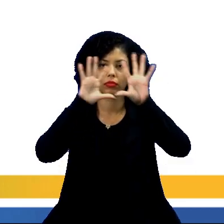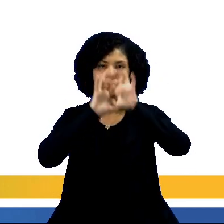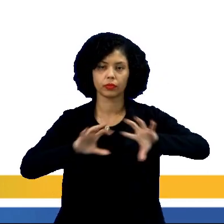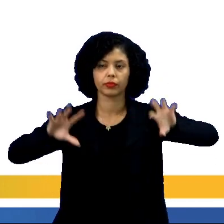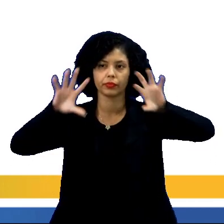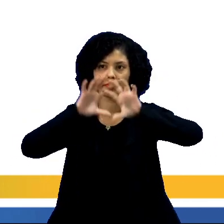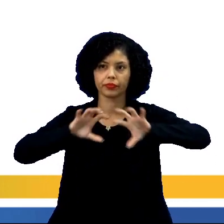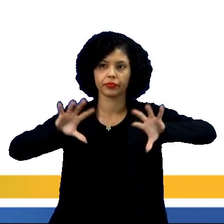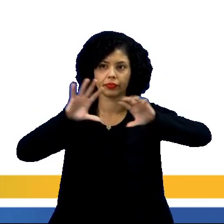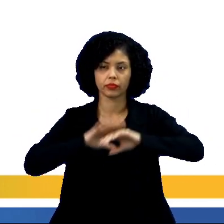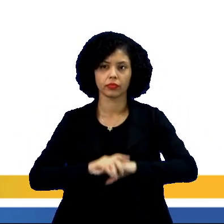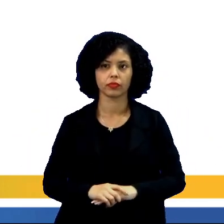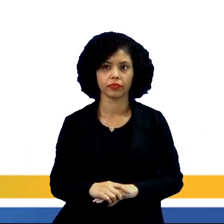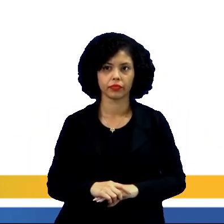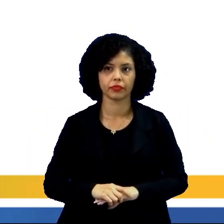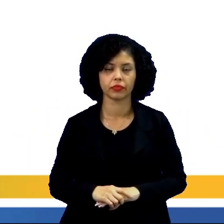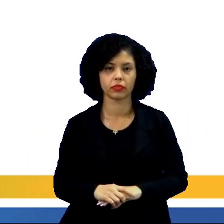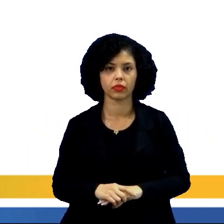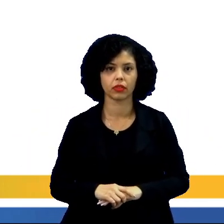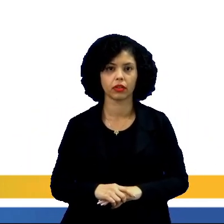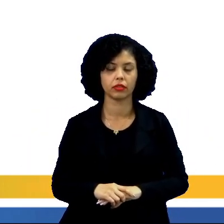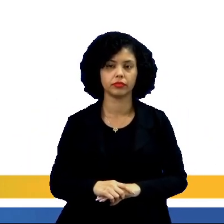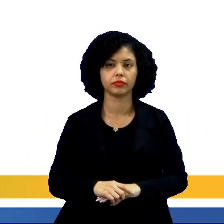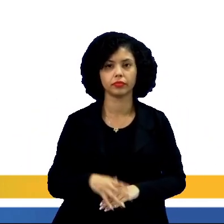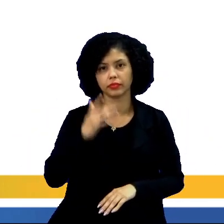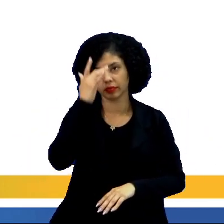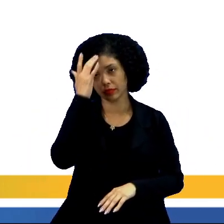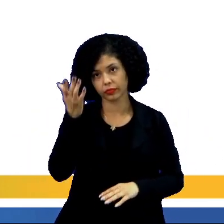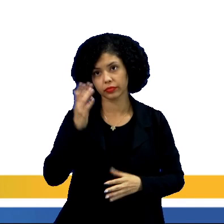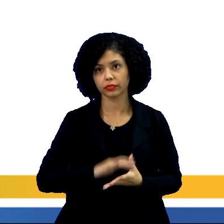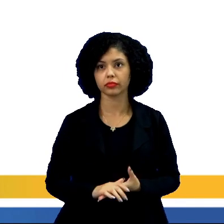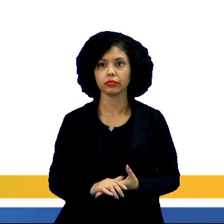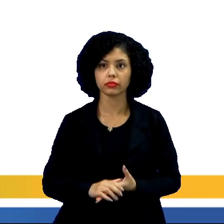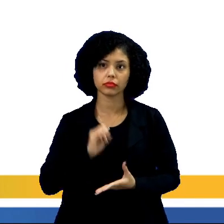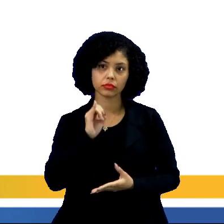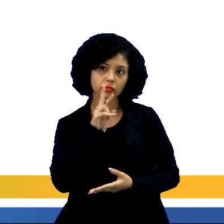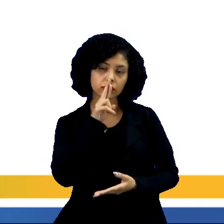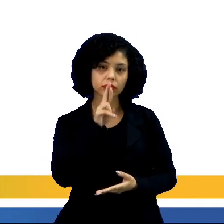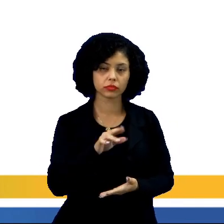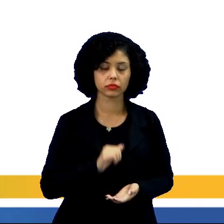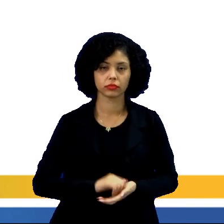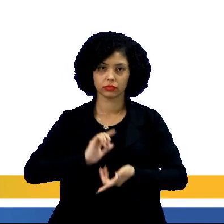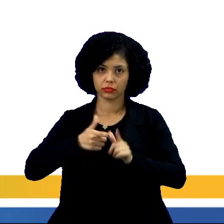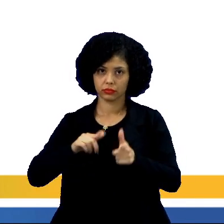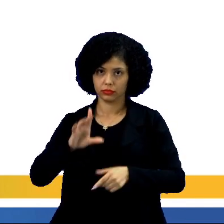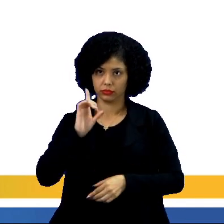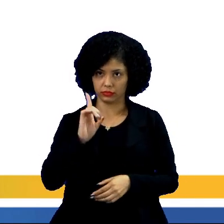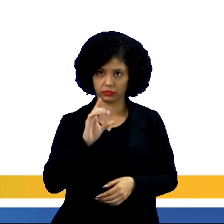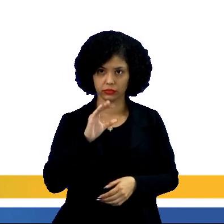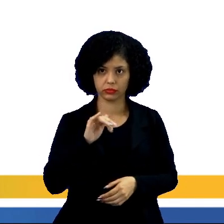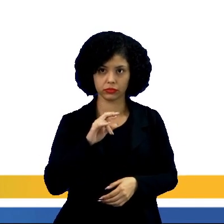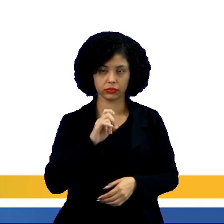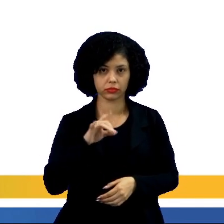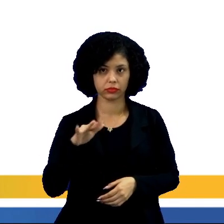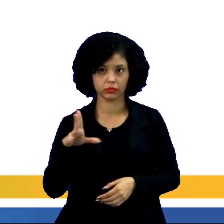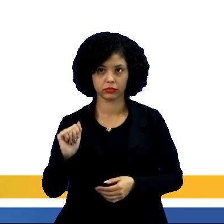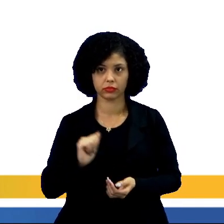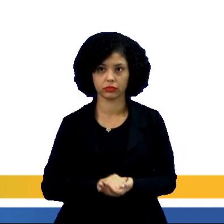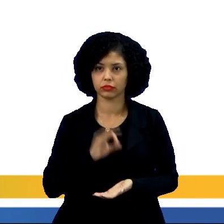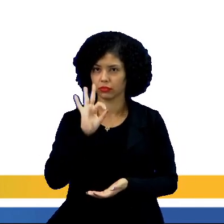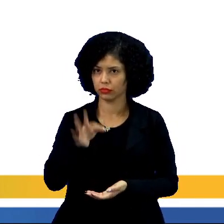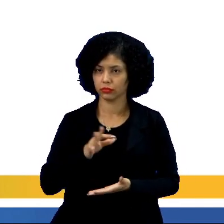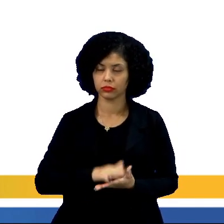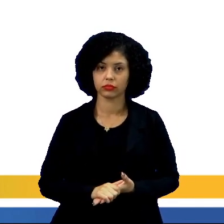E, vaporização. Tá muito fácil, né, gente? Se você respondeu aí que é condensação, você